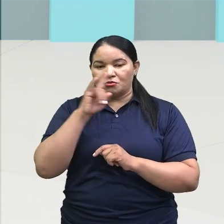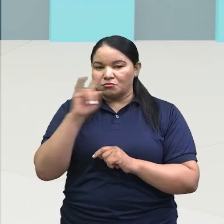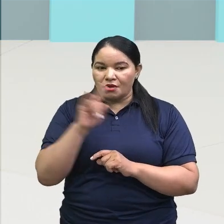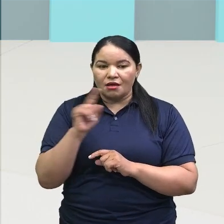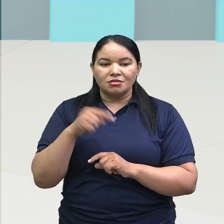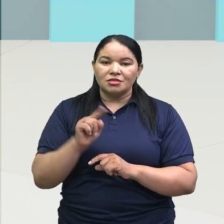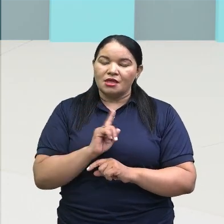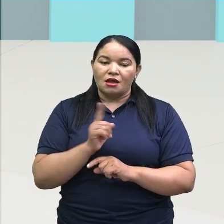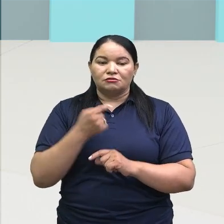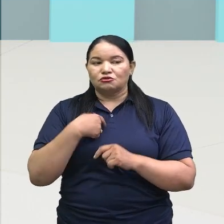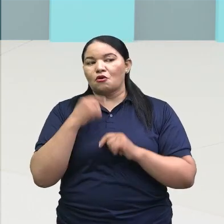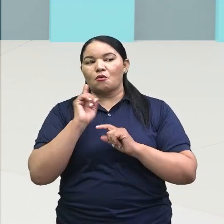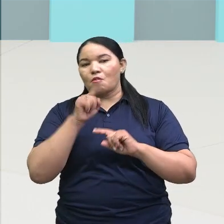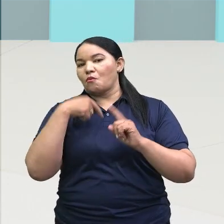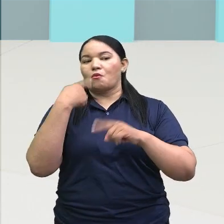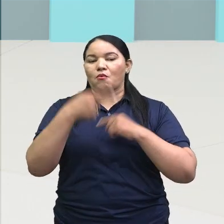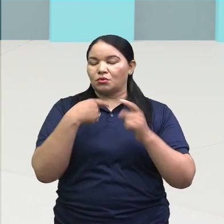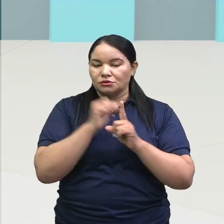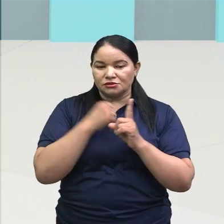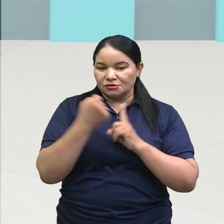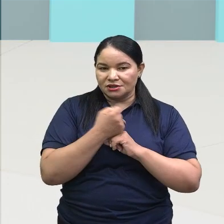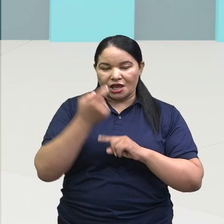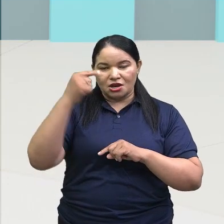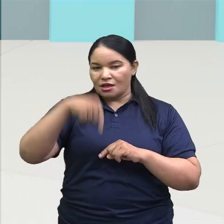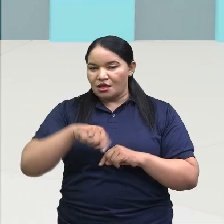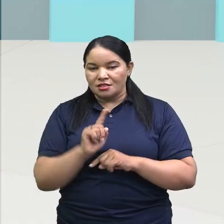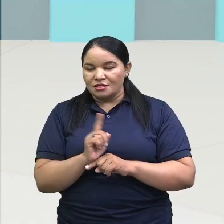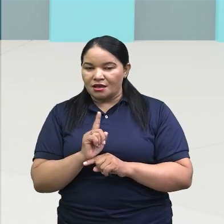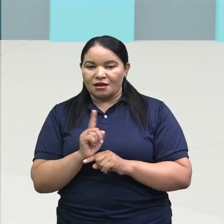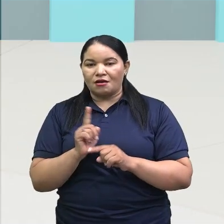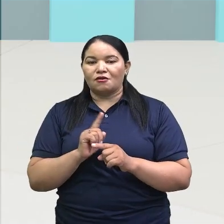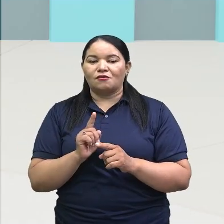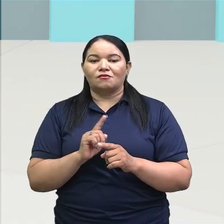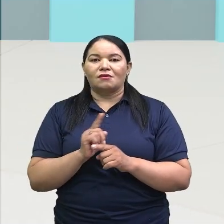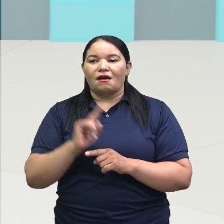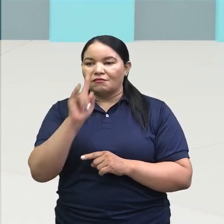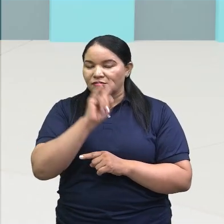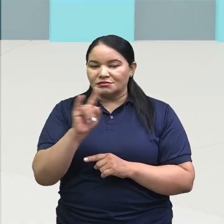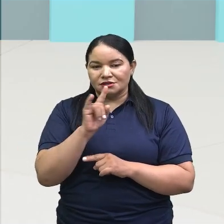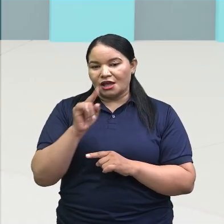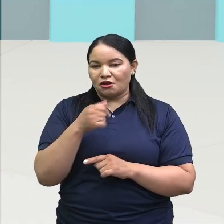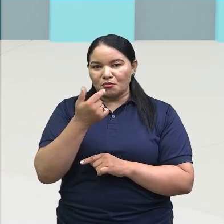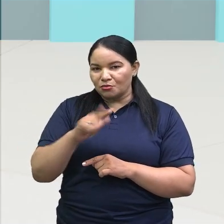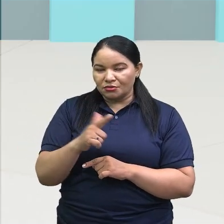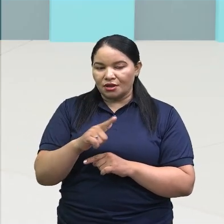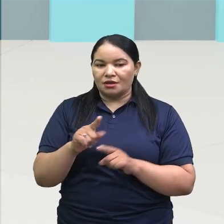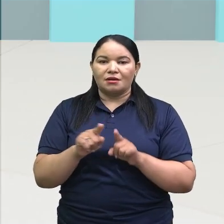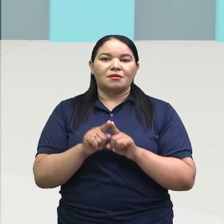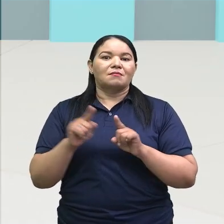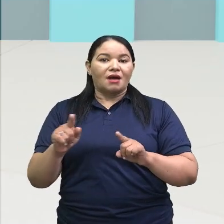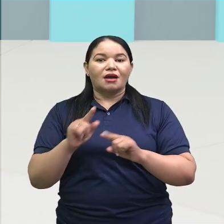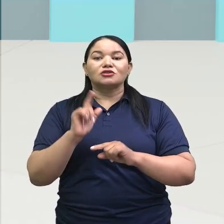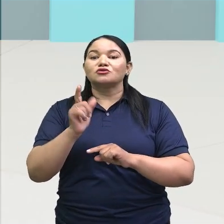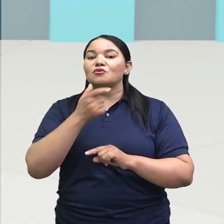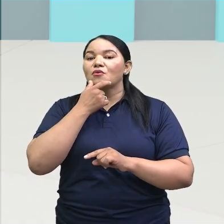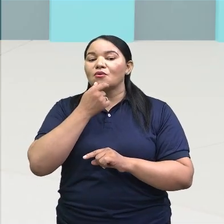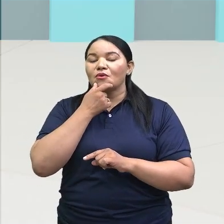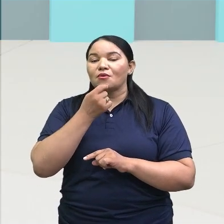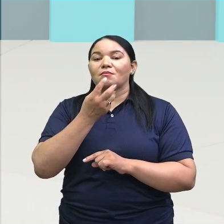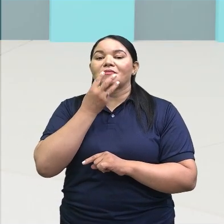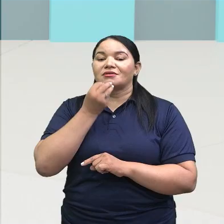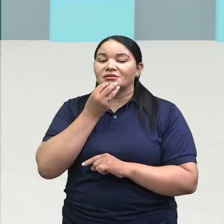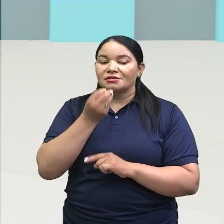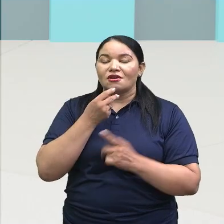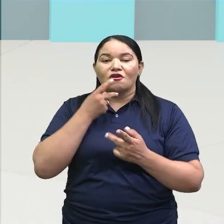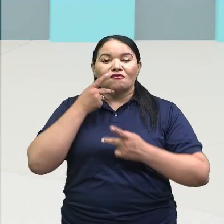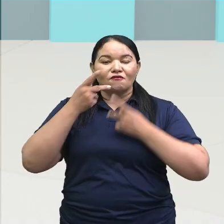não, isso só acontece fora da nossa sociedade. Na burguesia, adultério não existe. Aí, Machado de Assis vai dizer assim, não, para com isso,